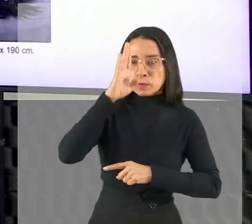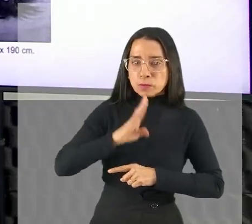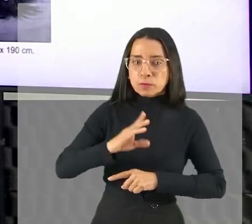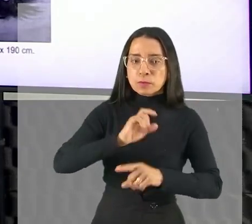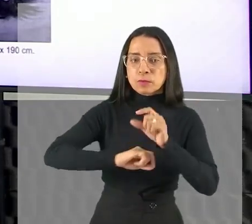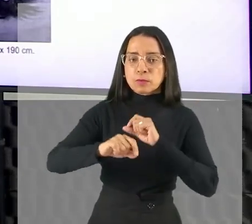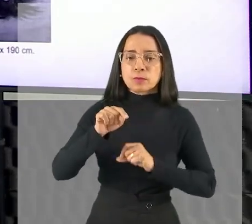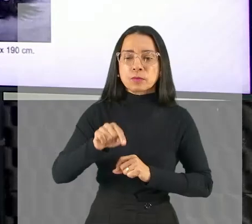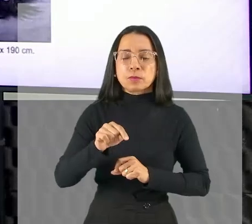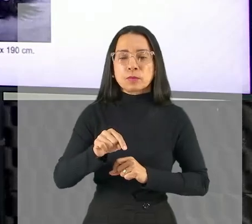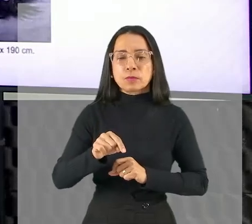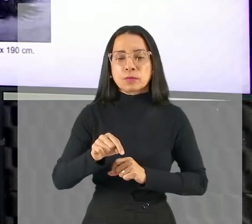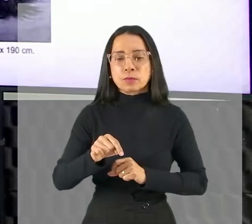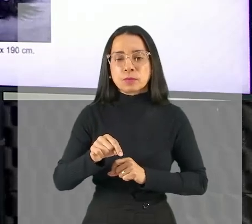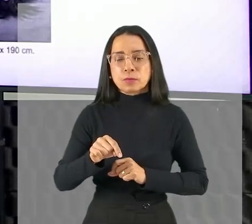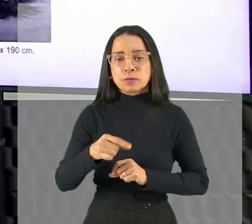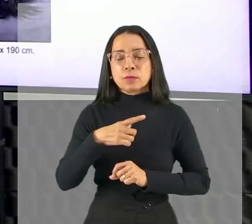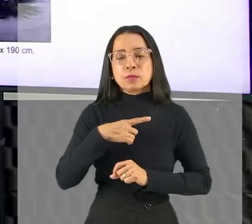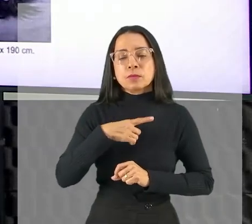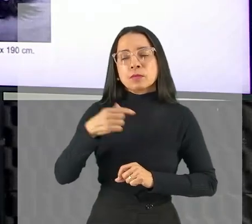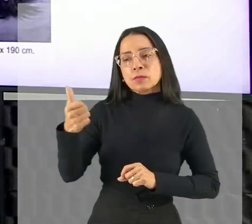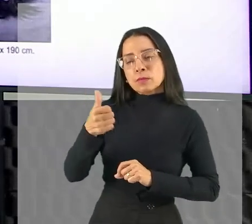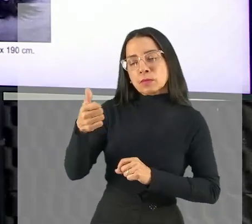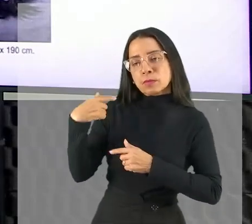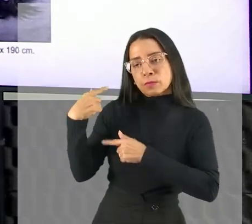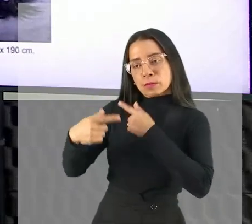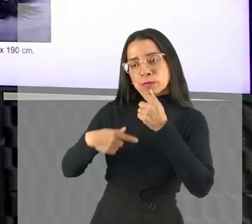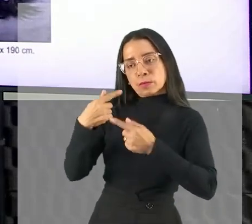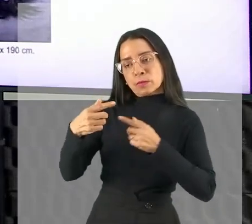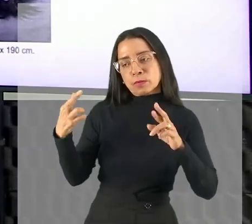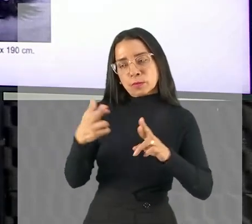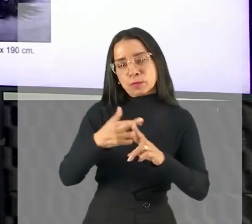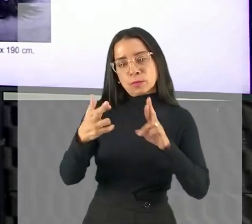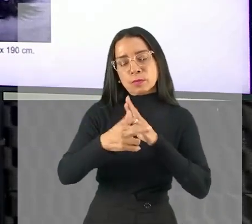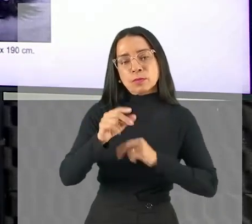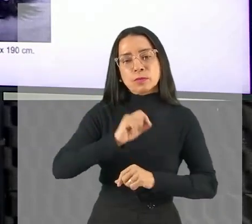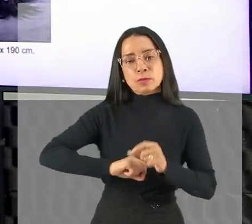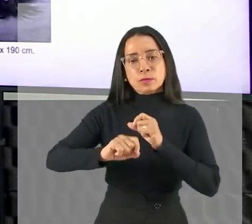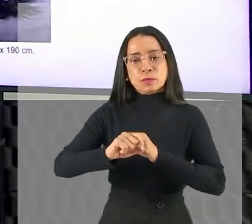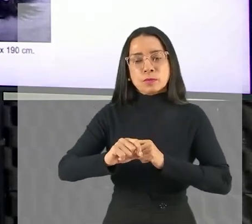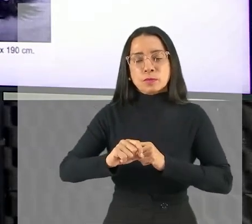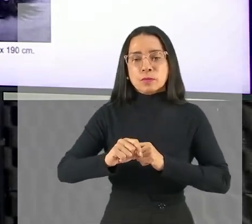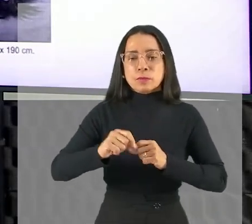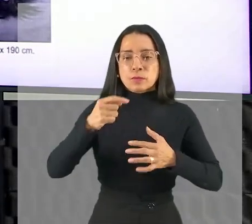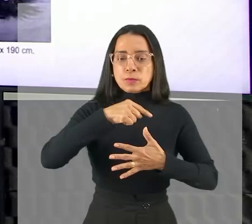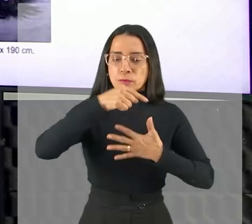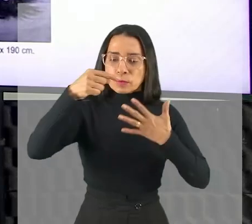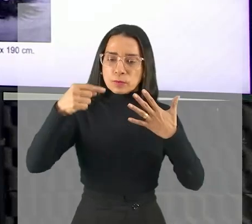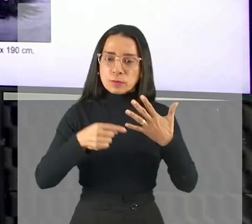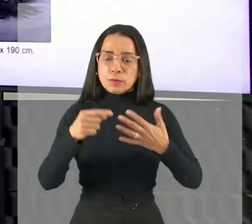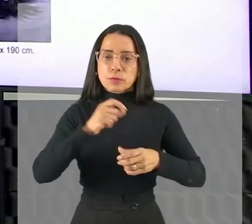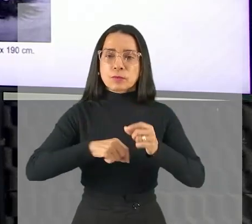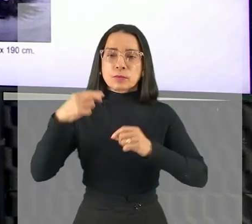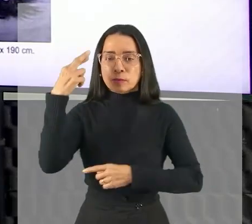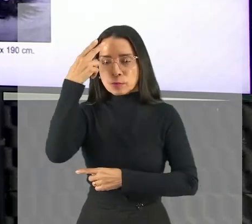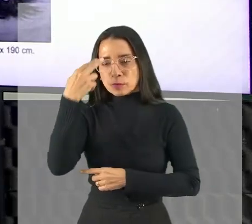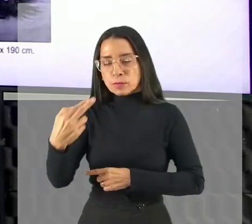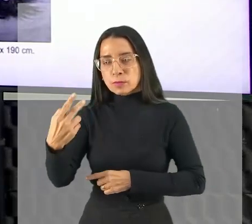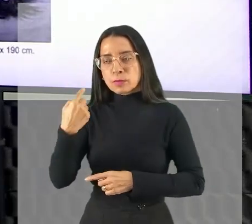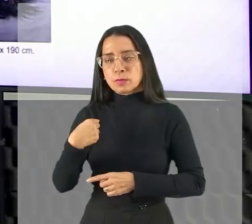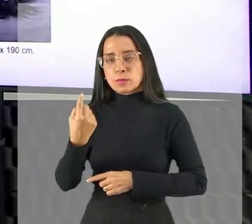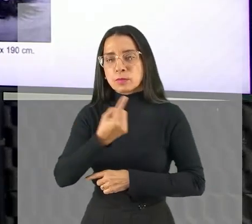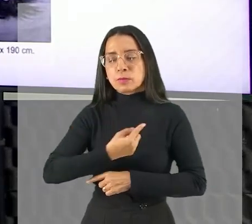herói. Então, quando trata da primeira geração, a gente está diretamente relacionado até mesmo com esses aspectos históricos, né, da nossa